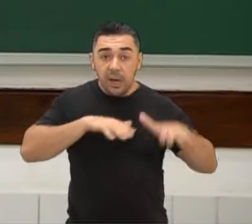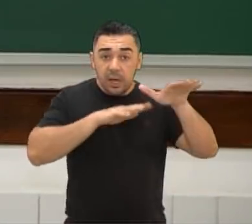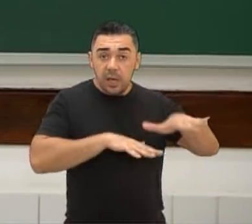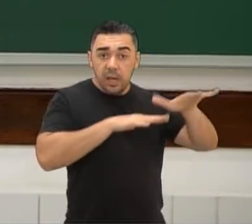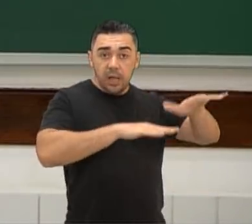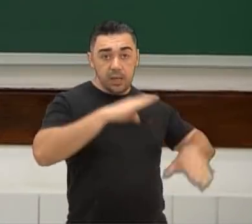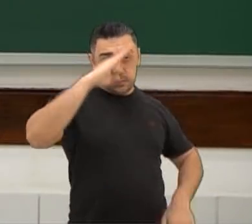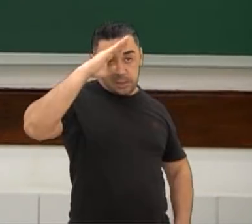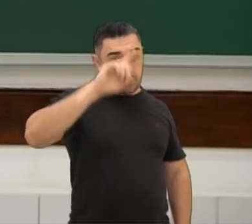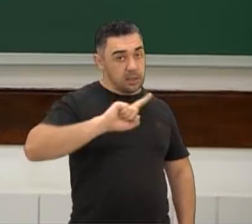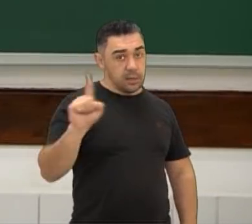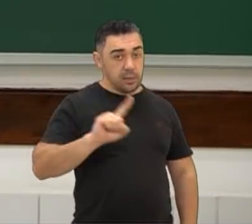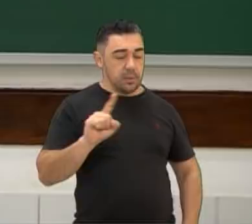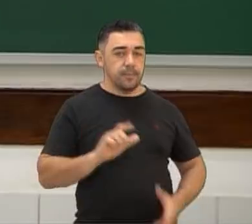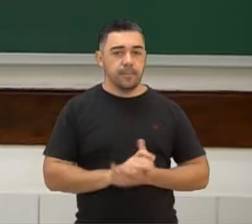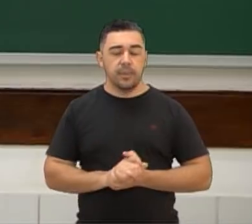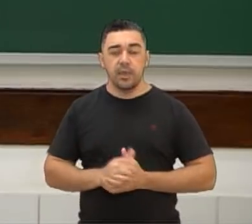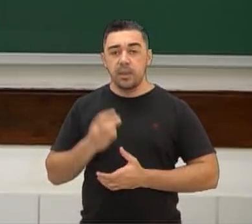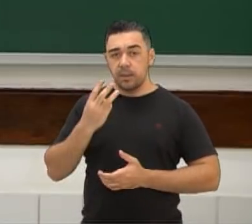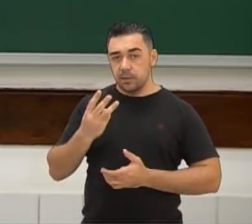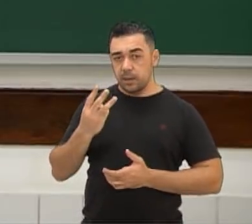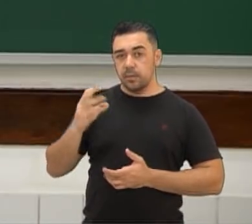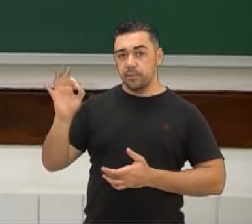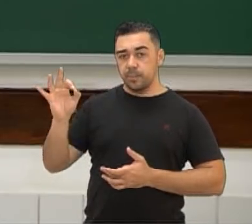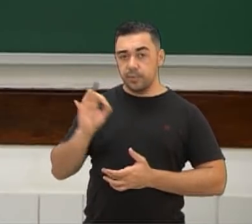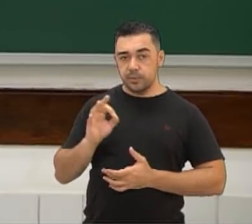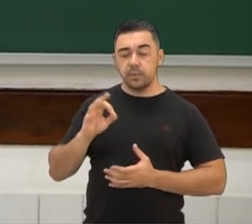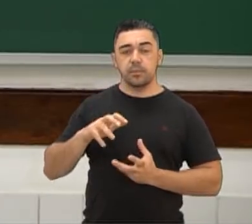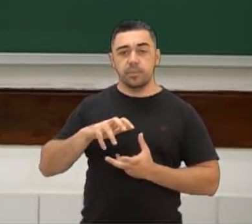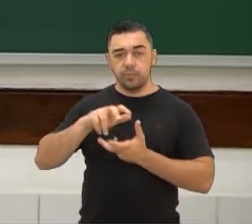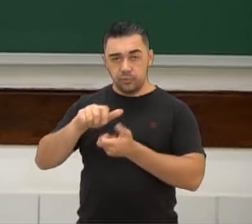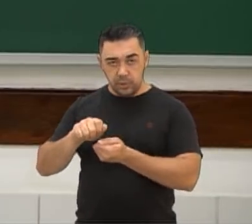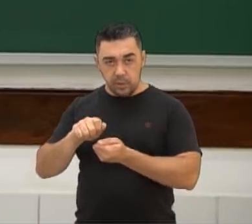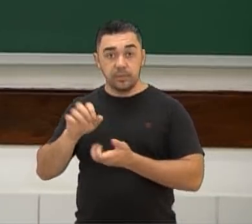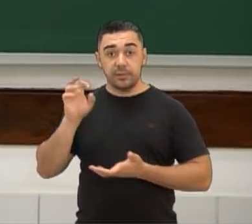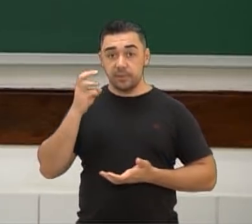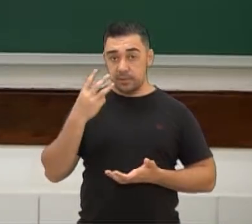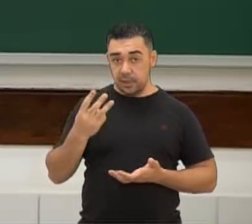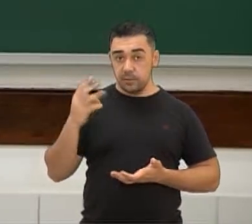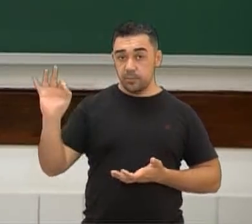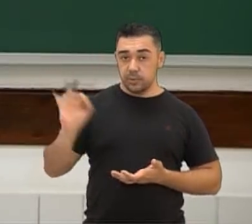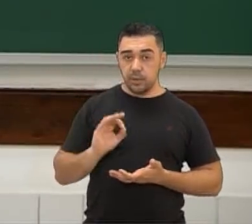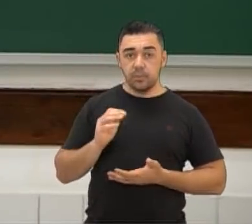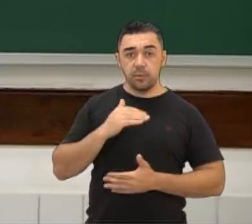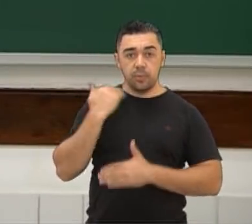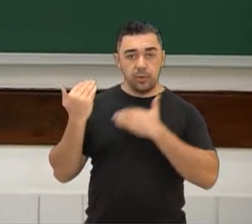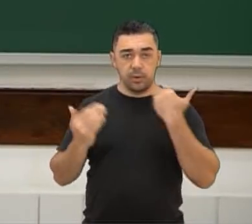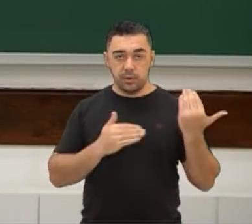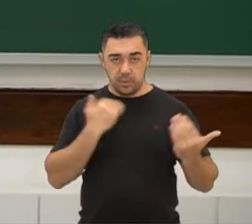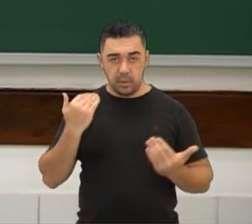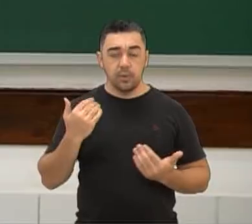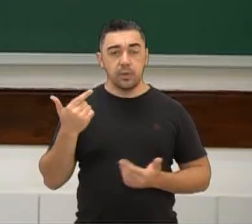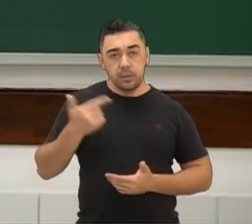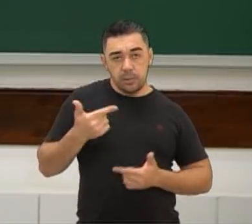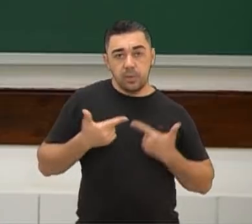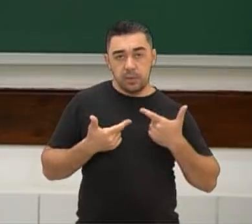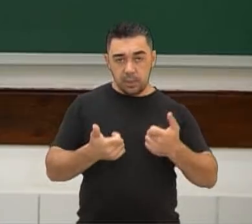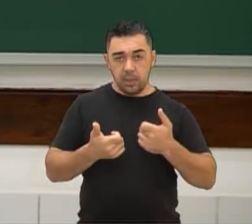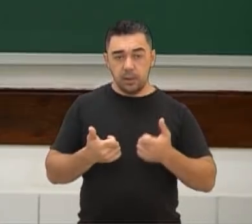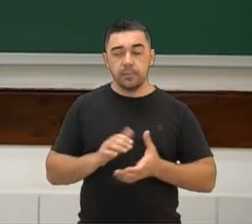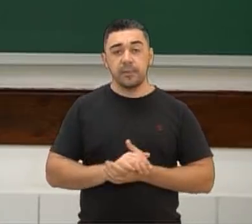exércitos. 3% da população mundial, à época, morreu na Segunda Guerra